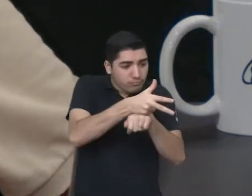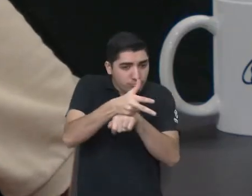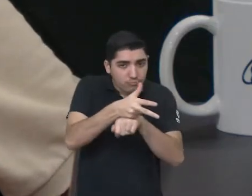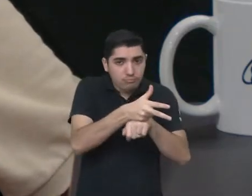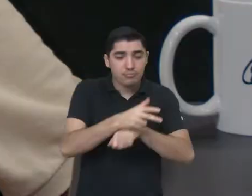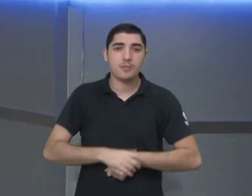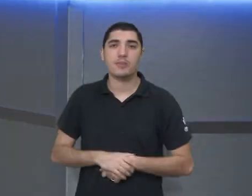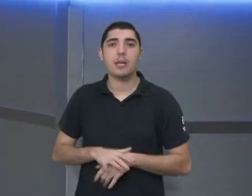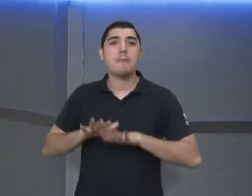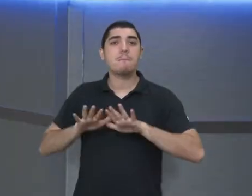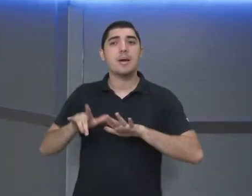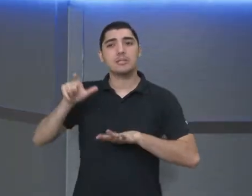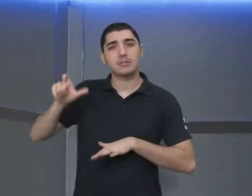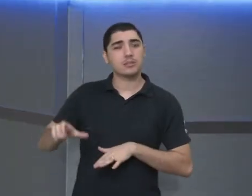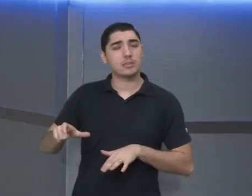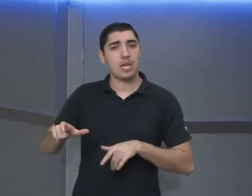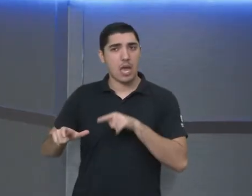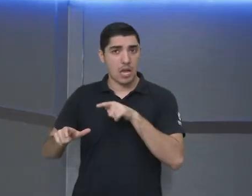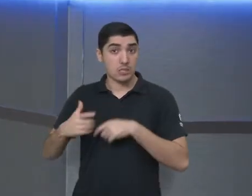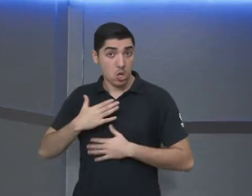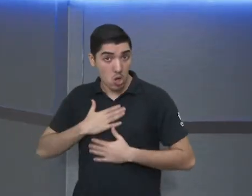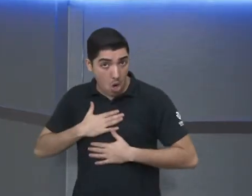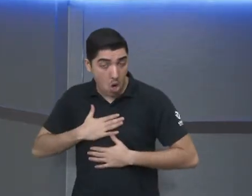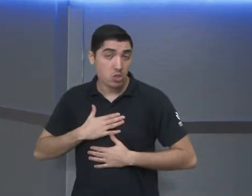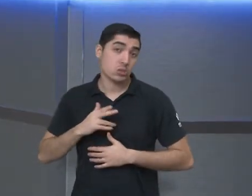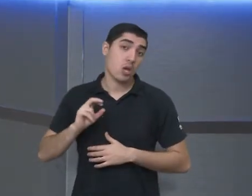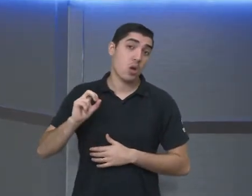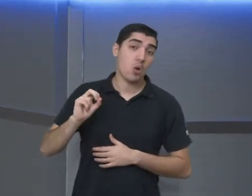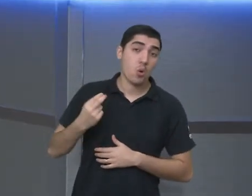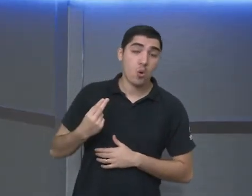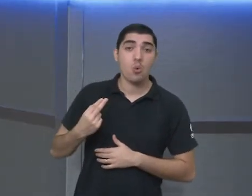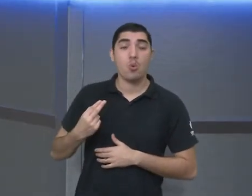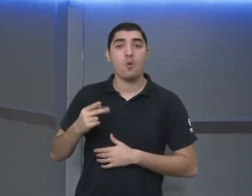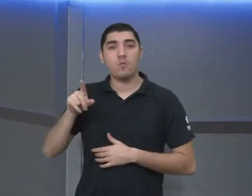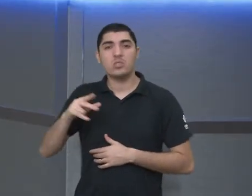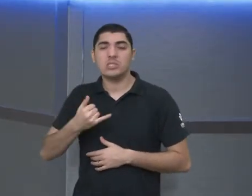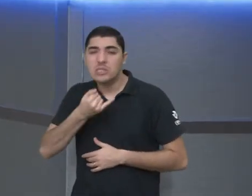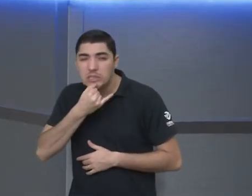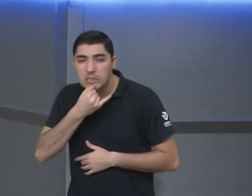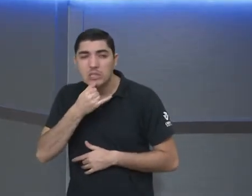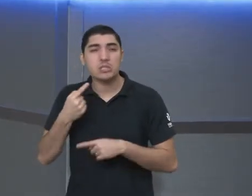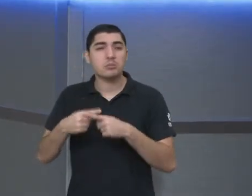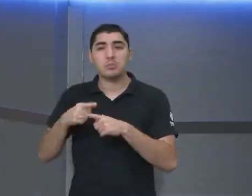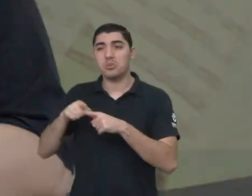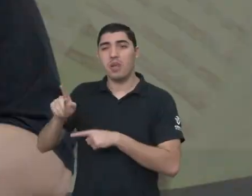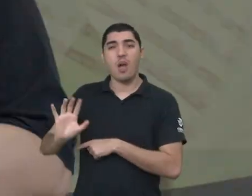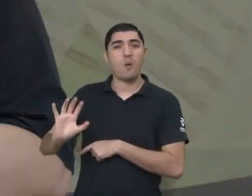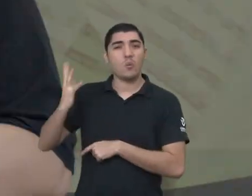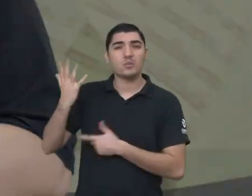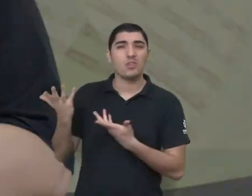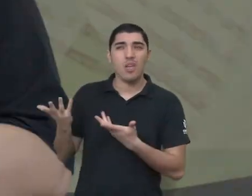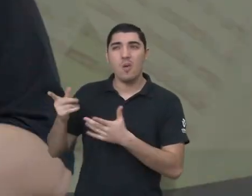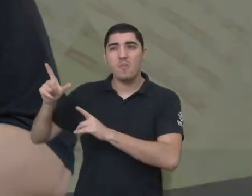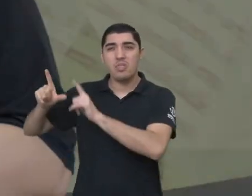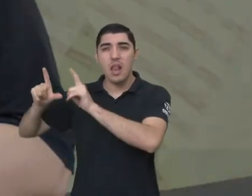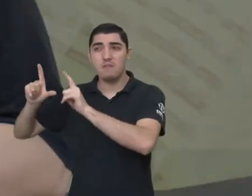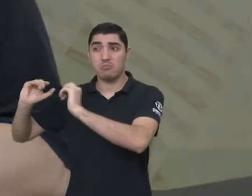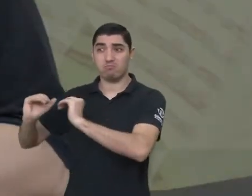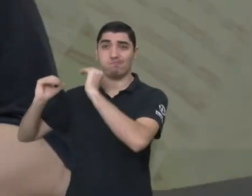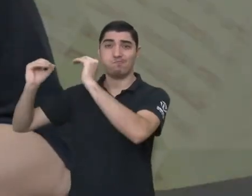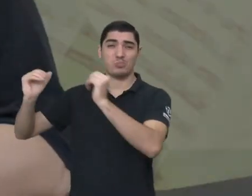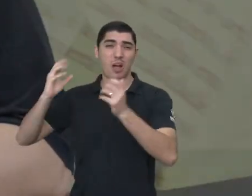Porque na área de música ele continua muito forte, a galera ouvindo as rádios de hoje em dia, né? Concordo com você. FM e tal,